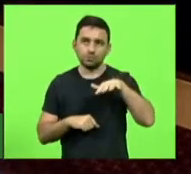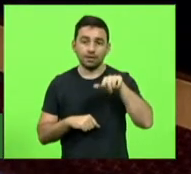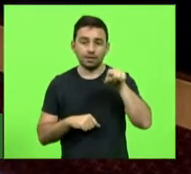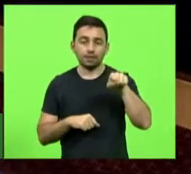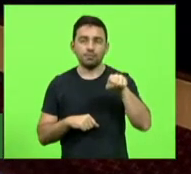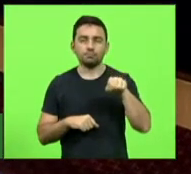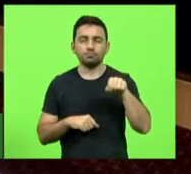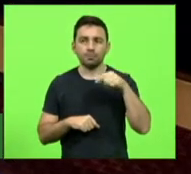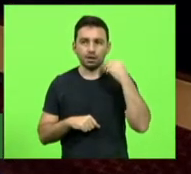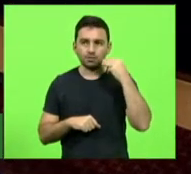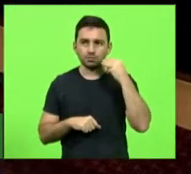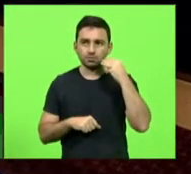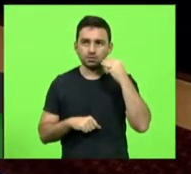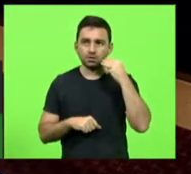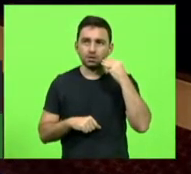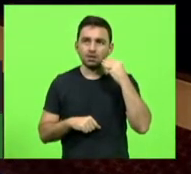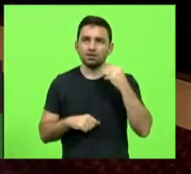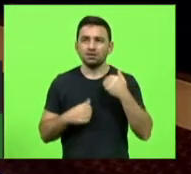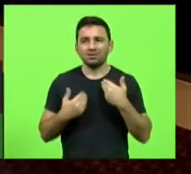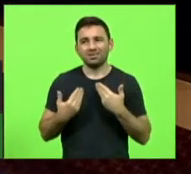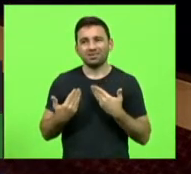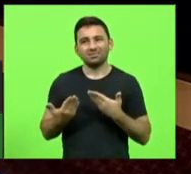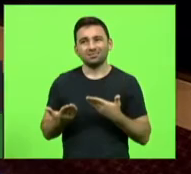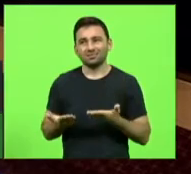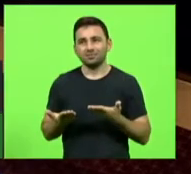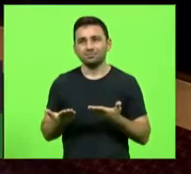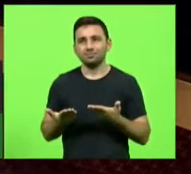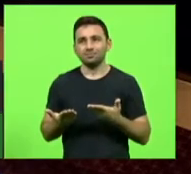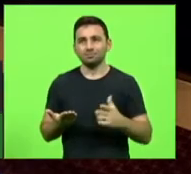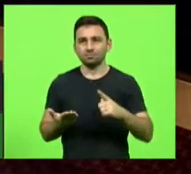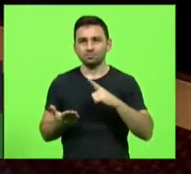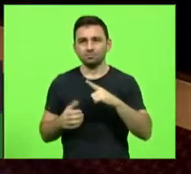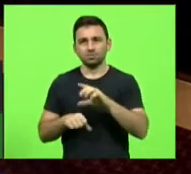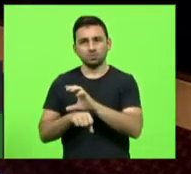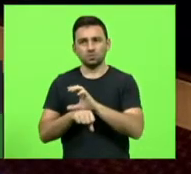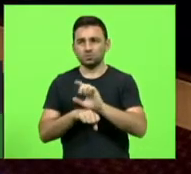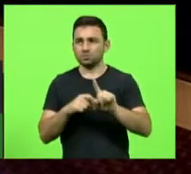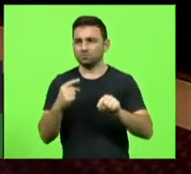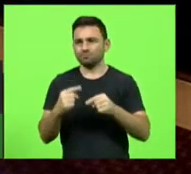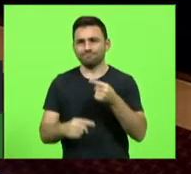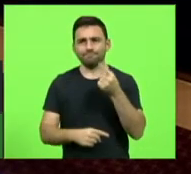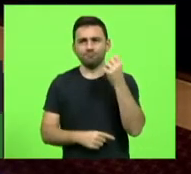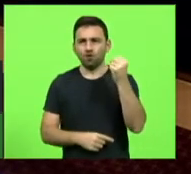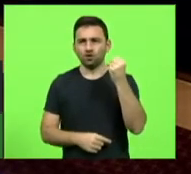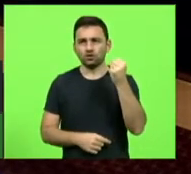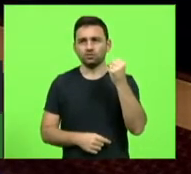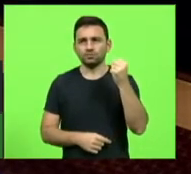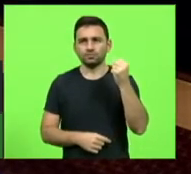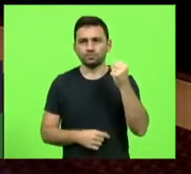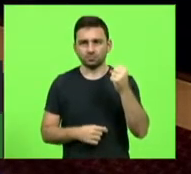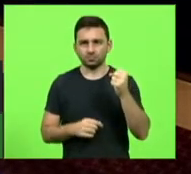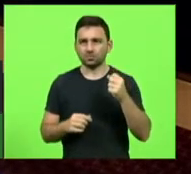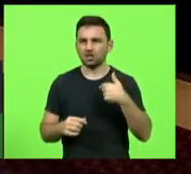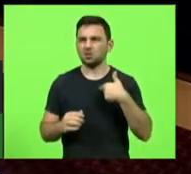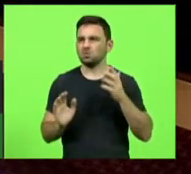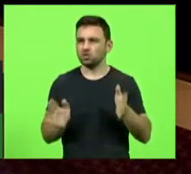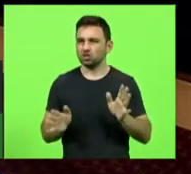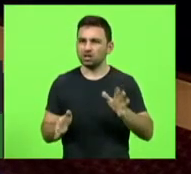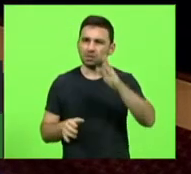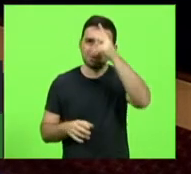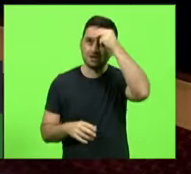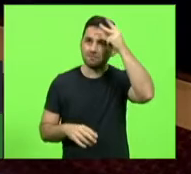Machado, mas o projeto ele vem com inconstitucionalidade muito forte. Já fui prefeito, presidente da